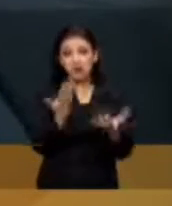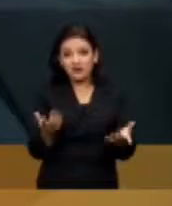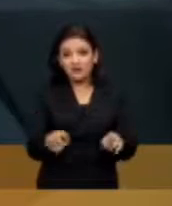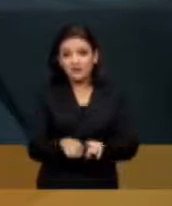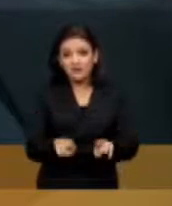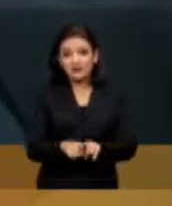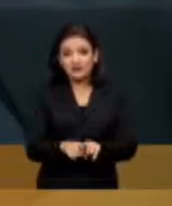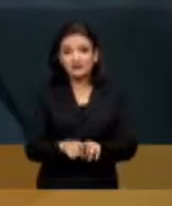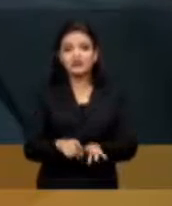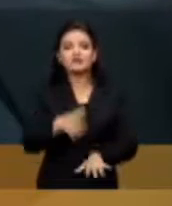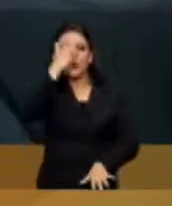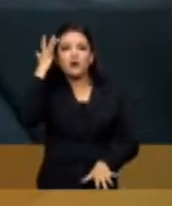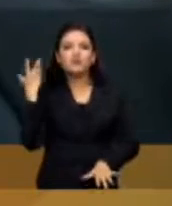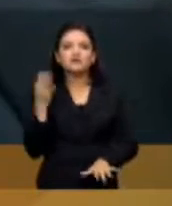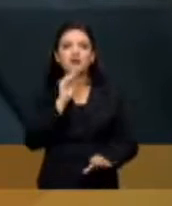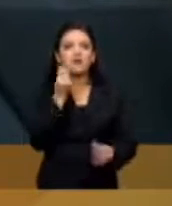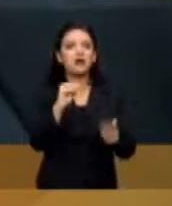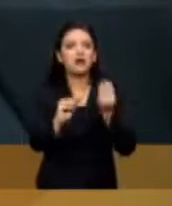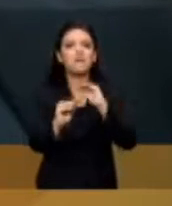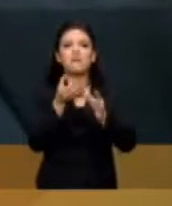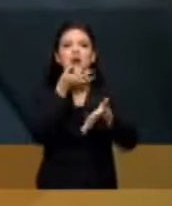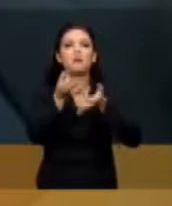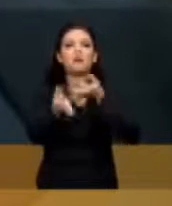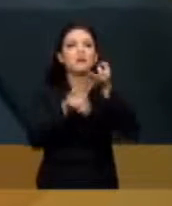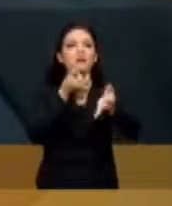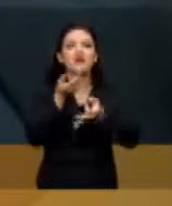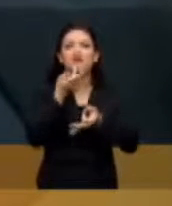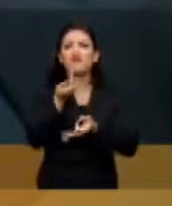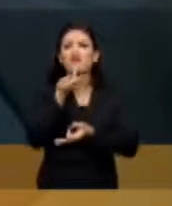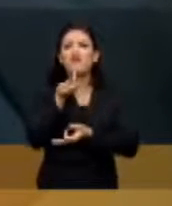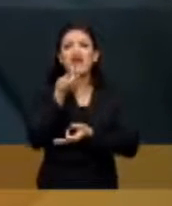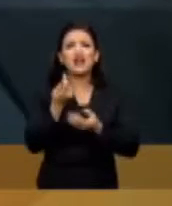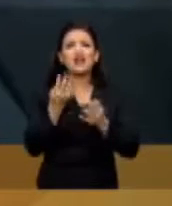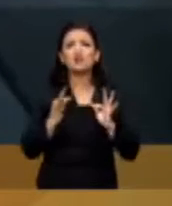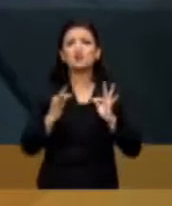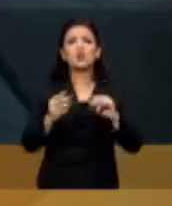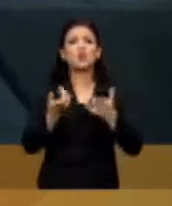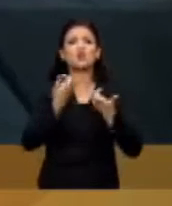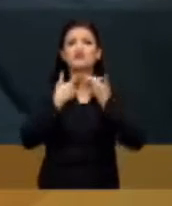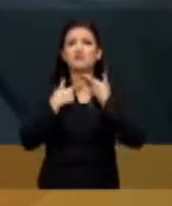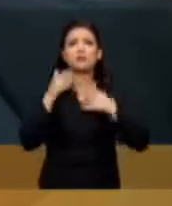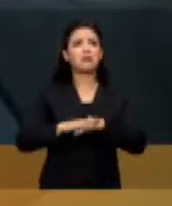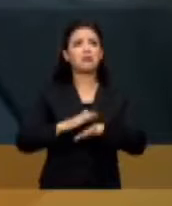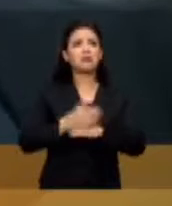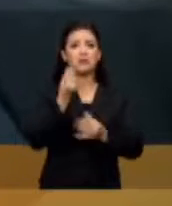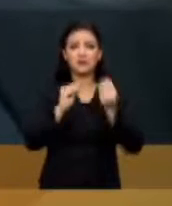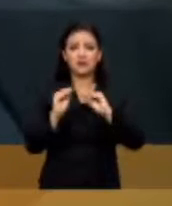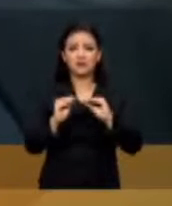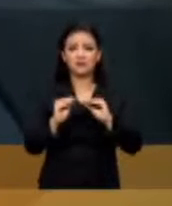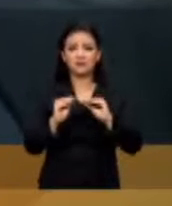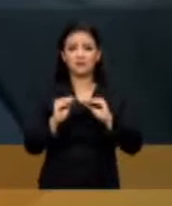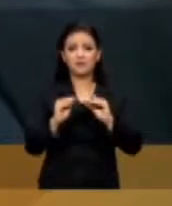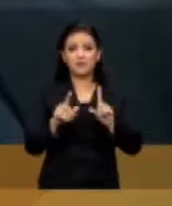muito se diz, muito se age e muito se pensa numa pretensa projeção daquilo que, de